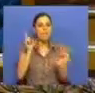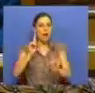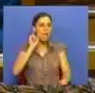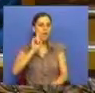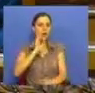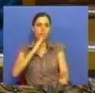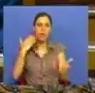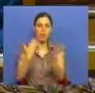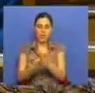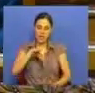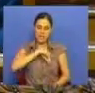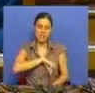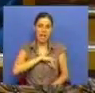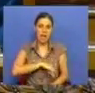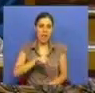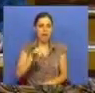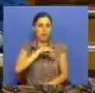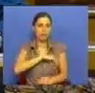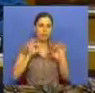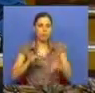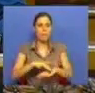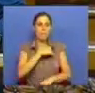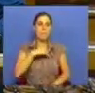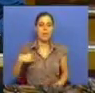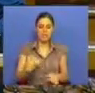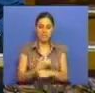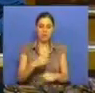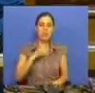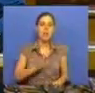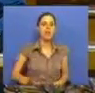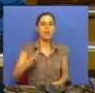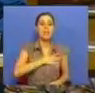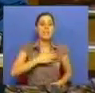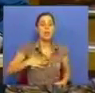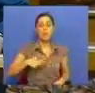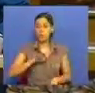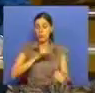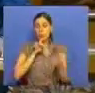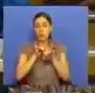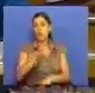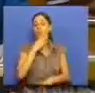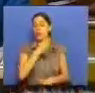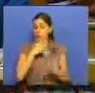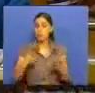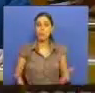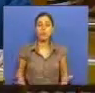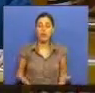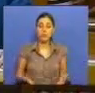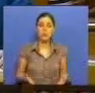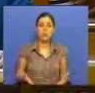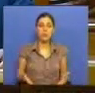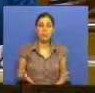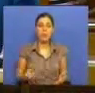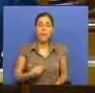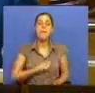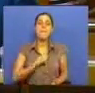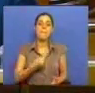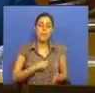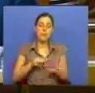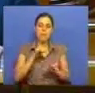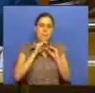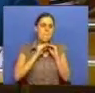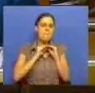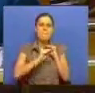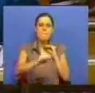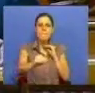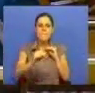revalorização dos salários e das remunerações dos médicos do Serviço Nacional de Saúde. Senhoras e senhores deputados, preocupa-nos o silêncio